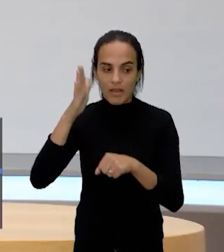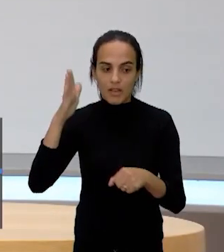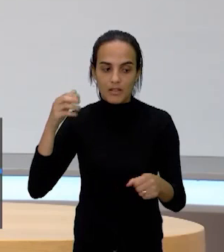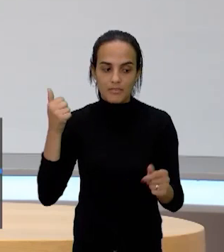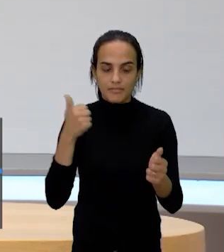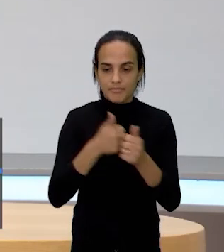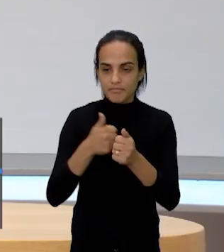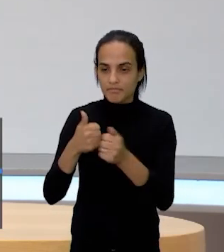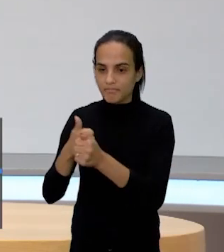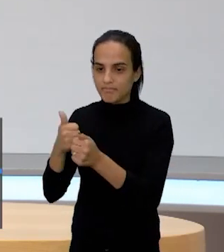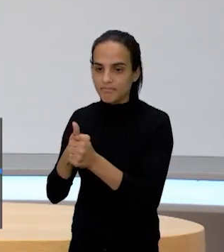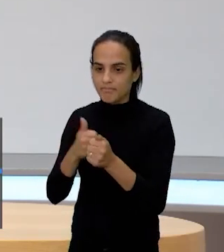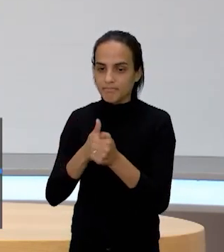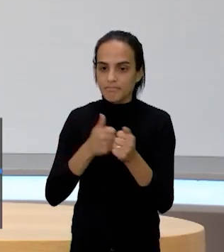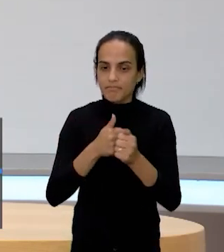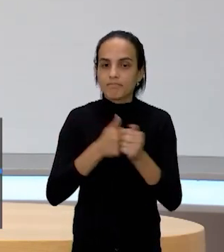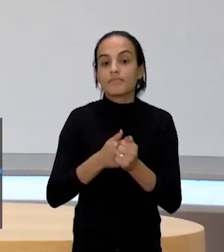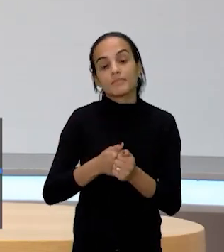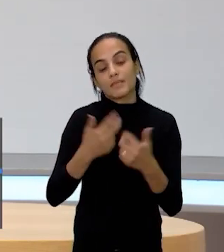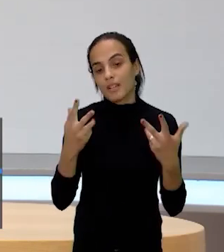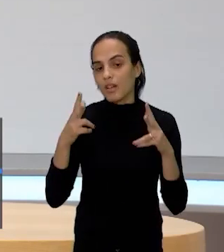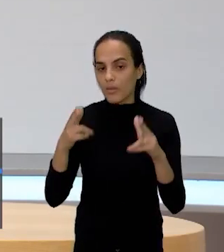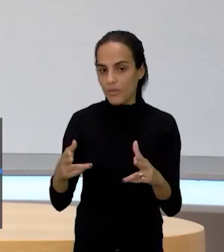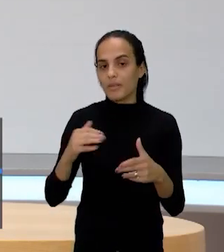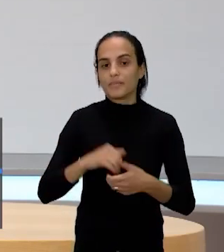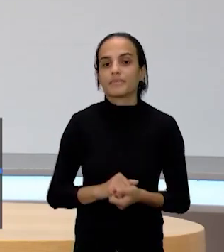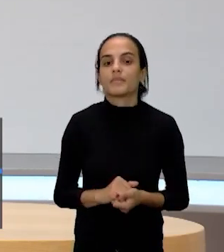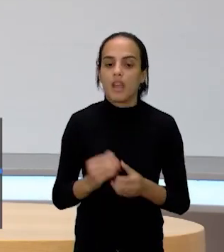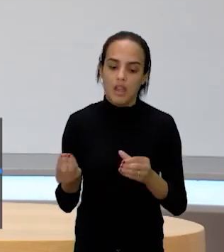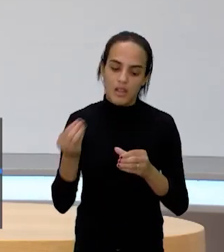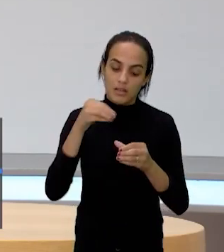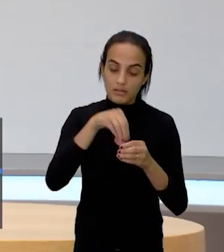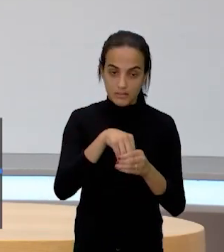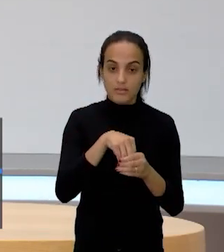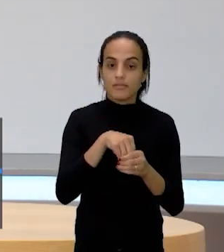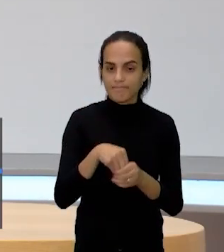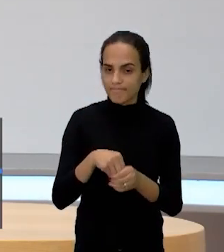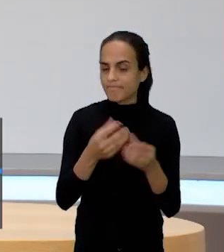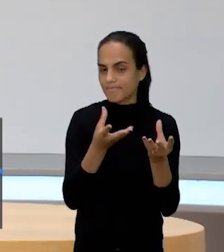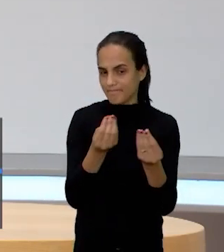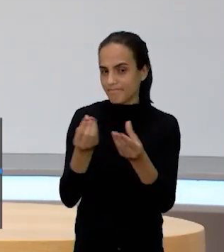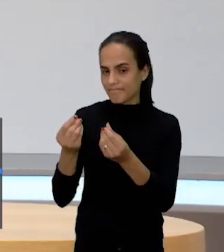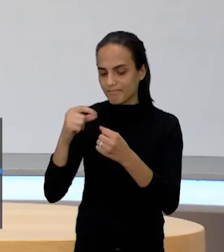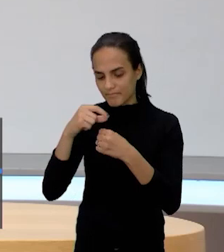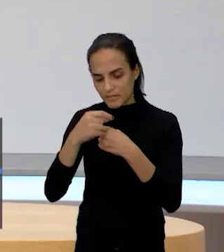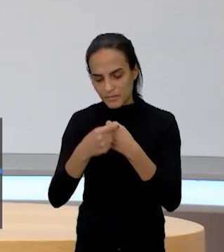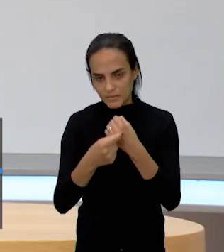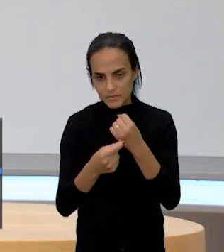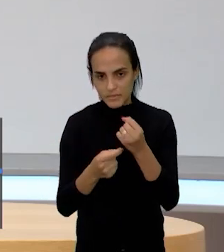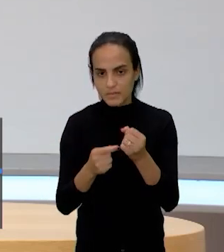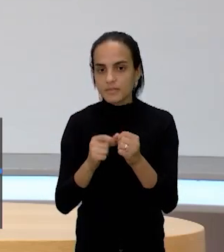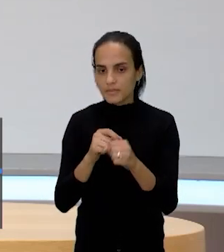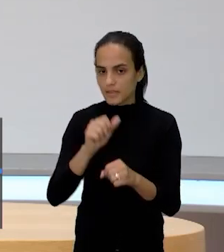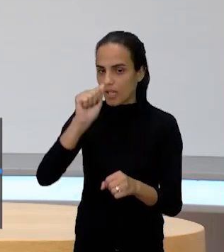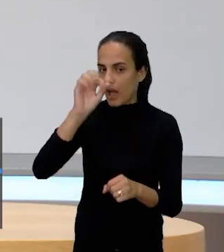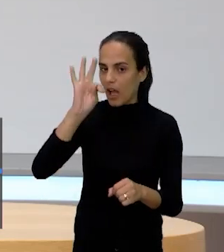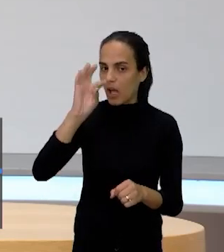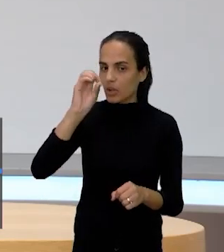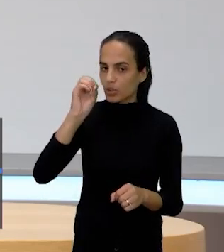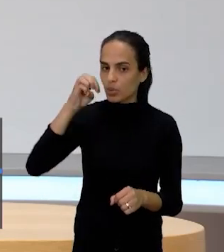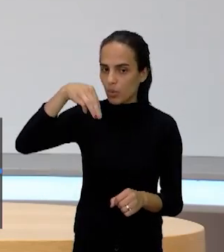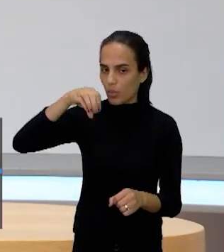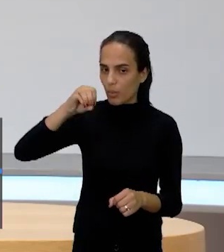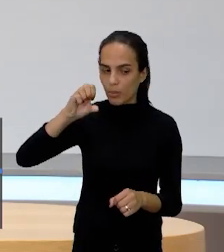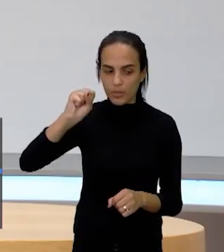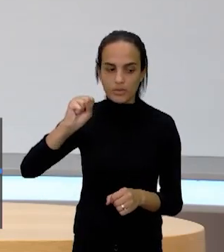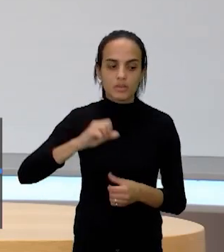outra. Então, aqui é a mesma coisa. Ali dentro do recipiente está cheio de partículas, que a gente chama de átomos. Estão cheios